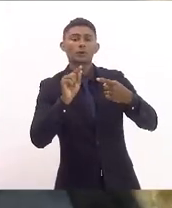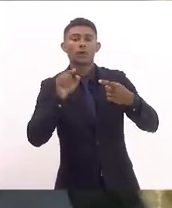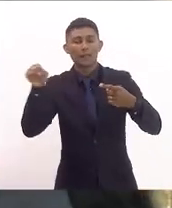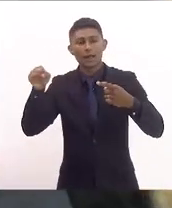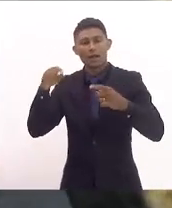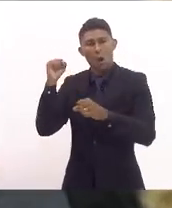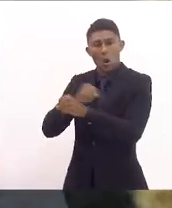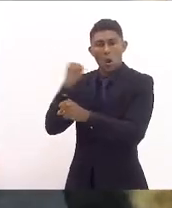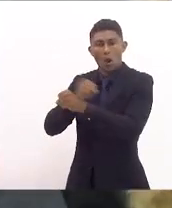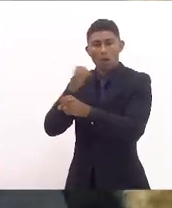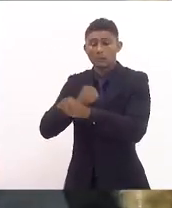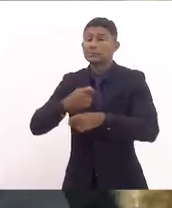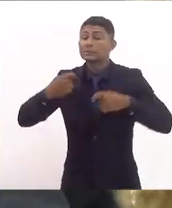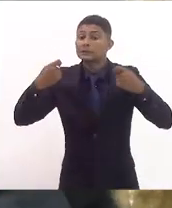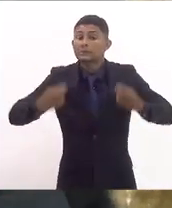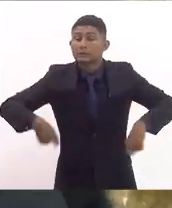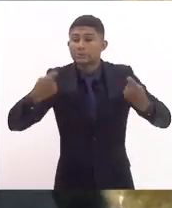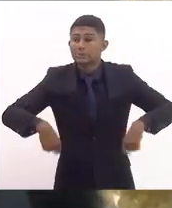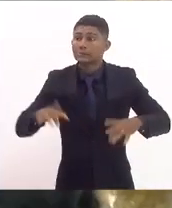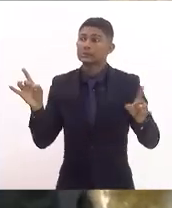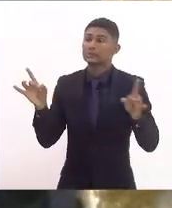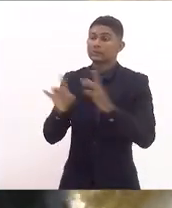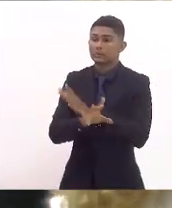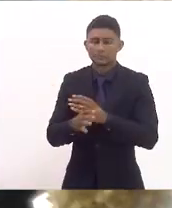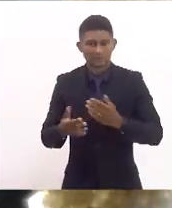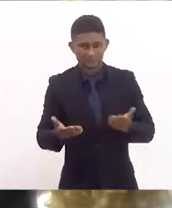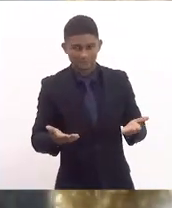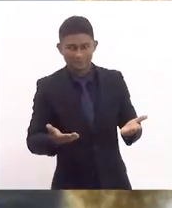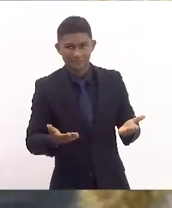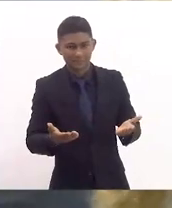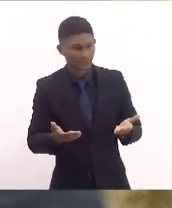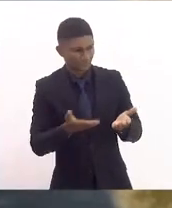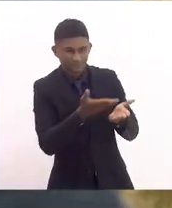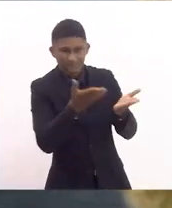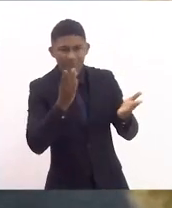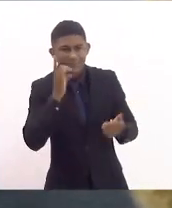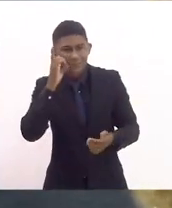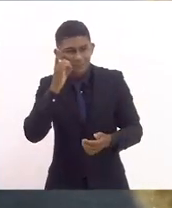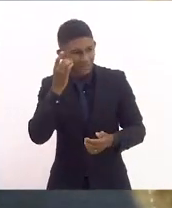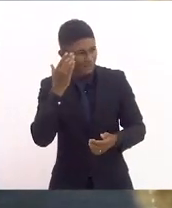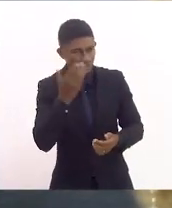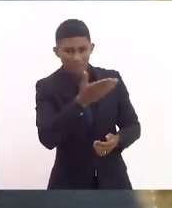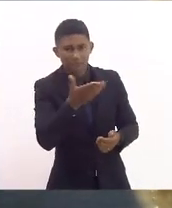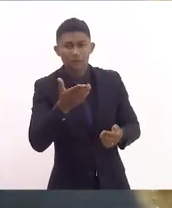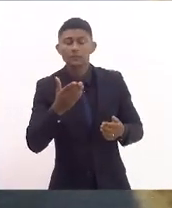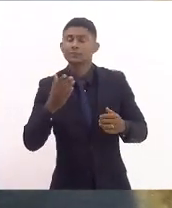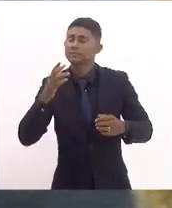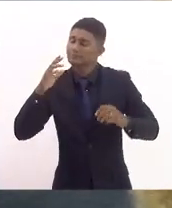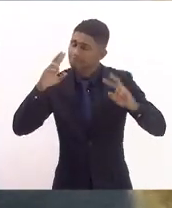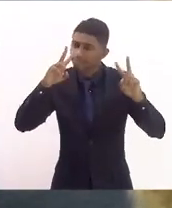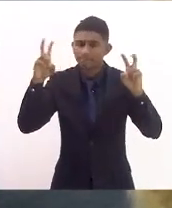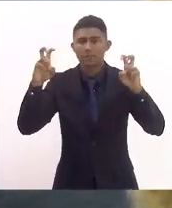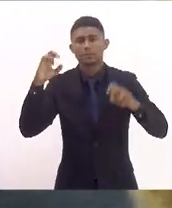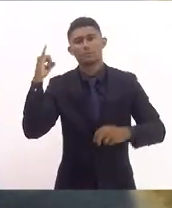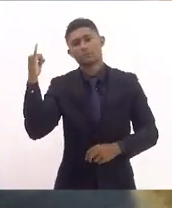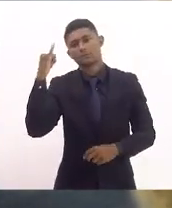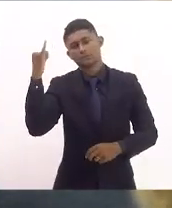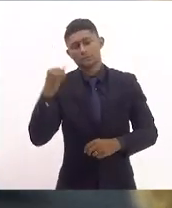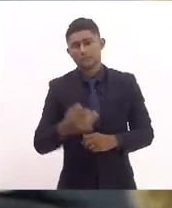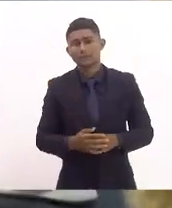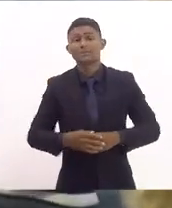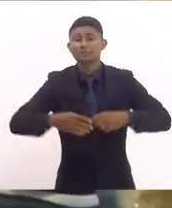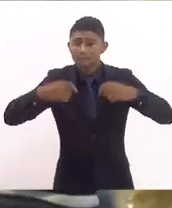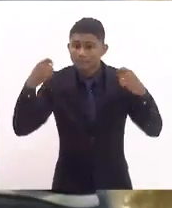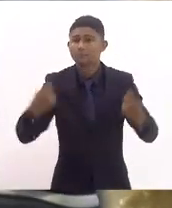a obra viu Deputado Márcio Pacheco líder do governo Deputado Rodrigo Amorim esse é um tema fundamental nós